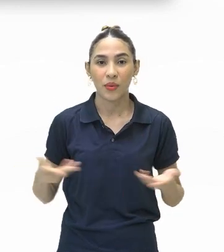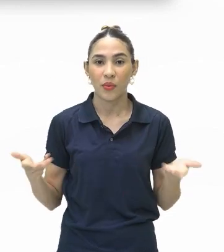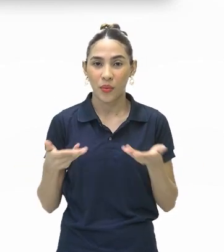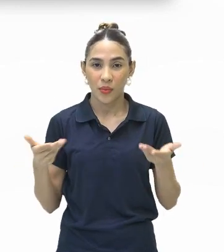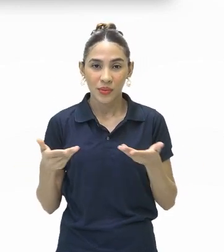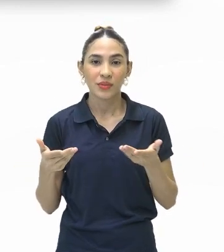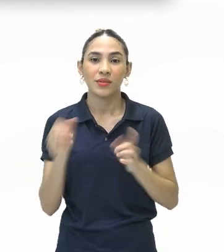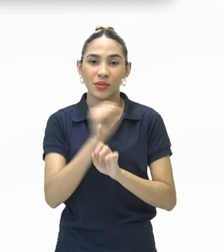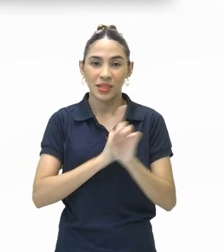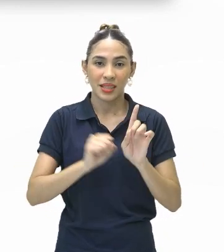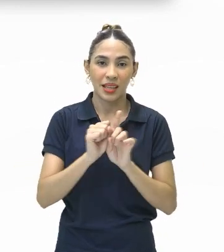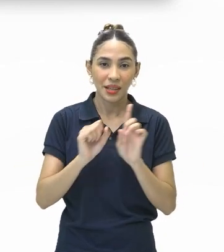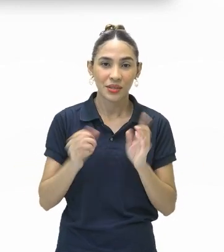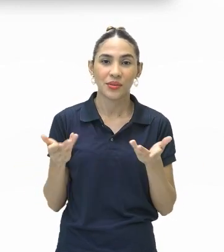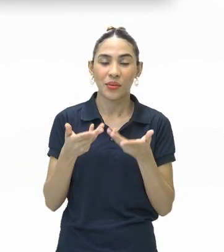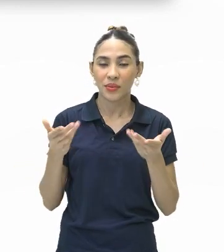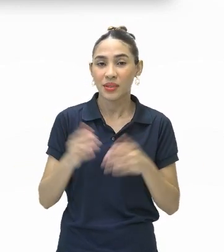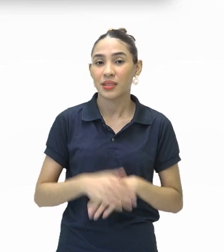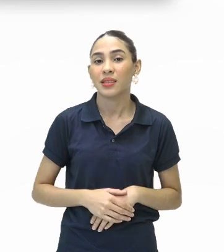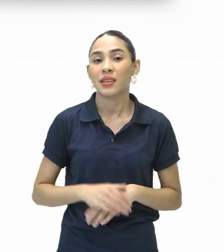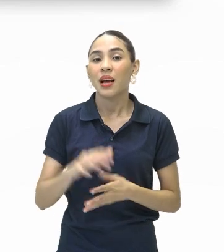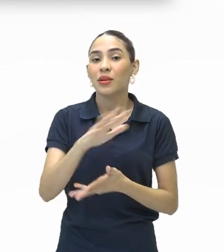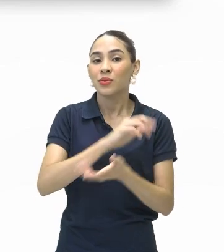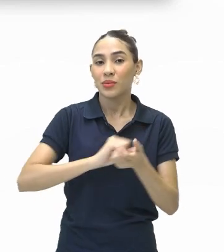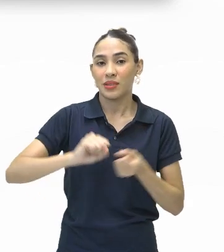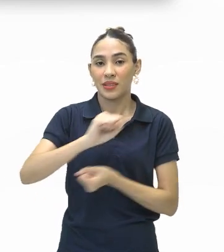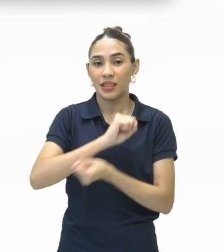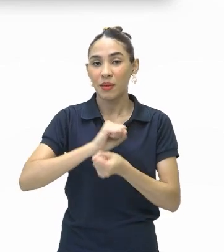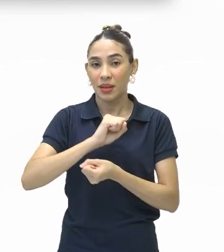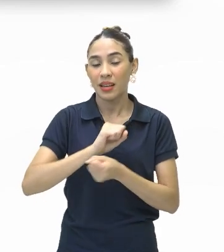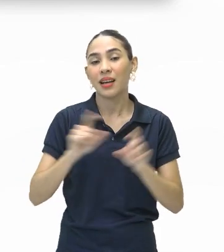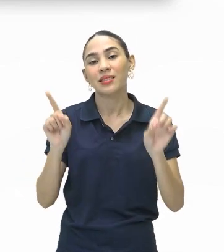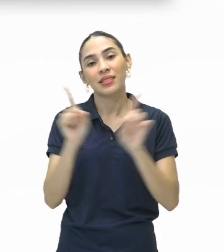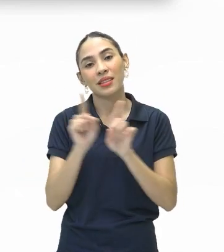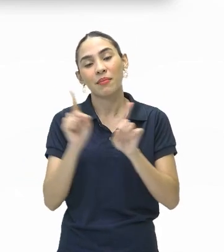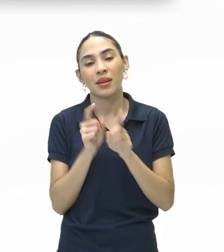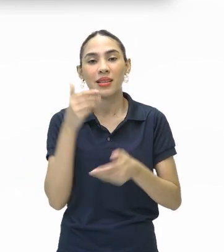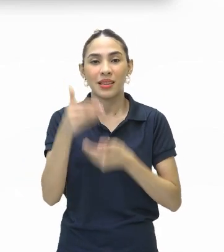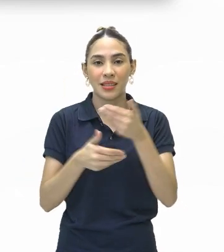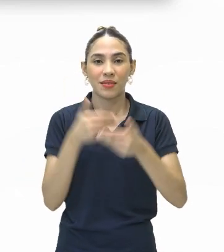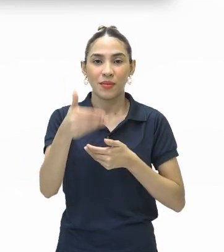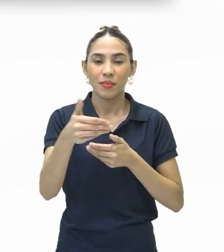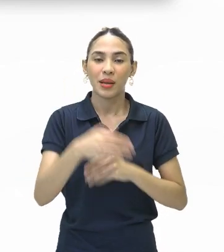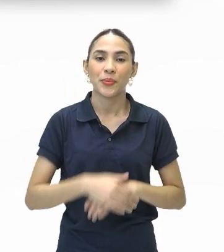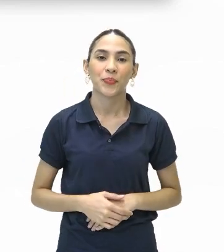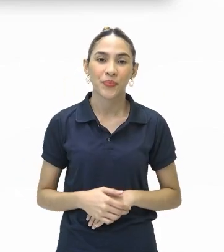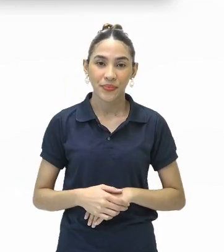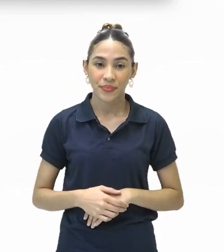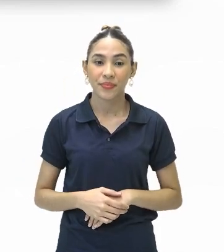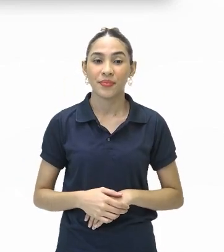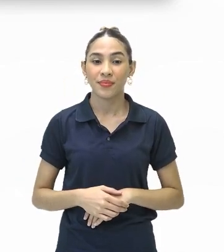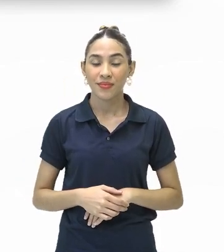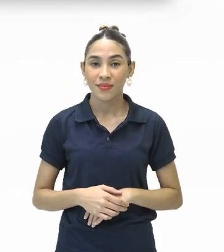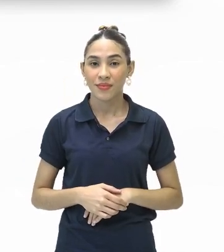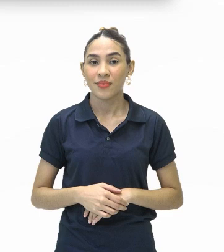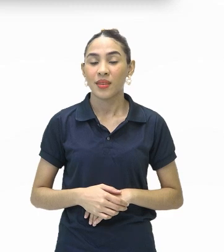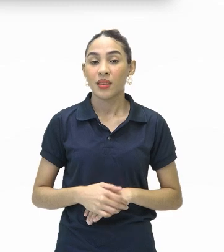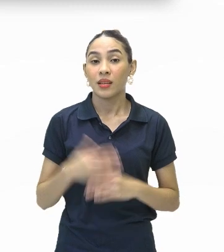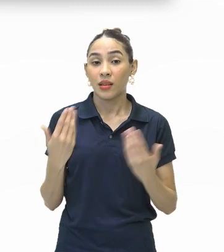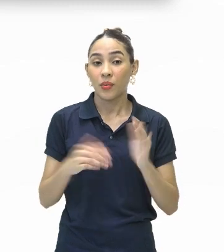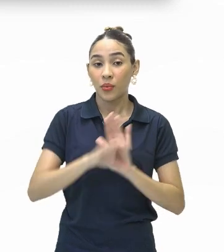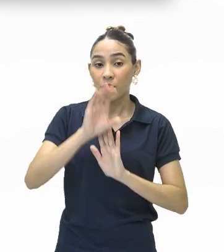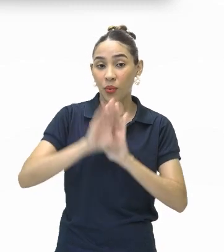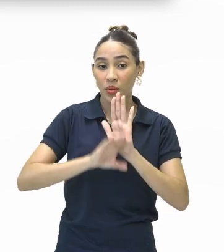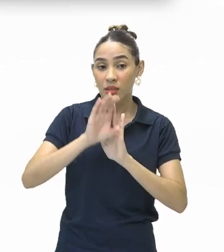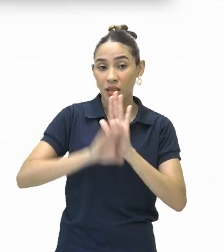nossa sociedade como um todo hoje. Sustentabilidade e desenvolvimento. Olha só, o